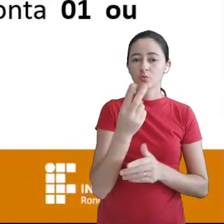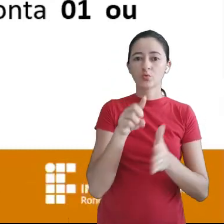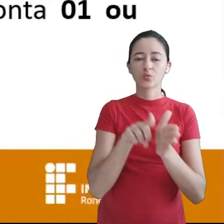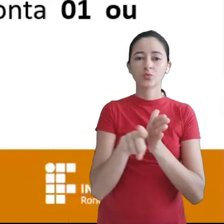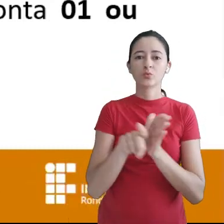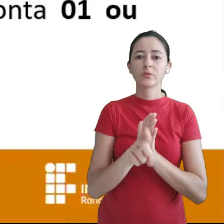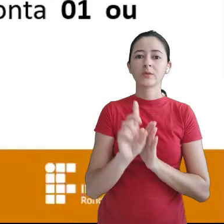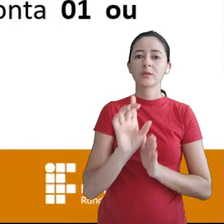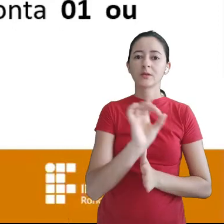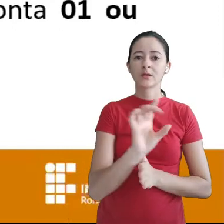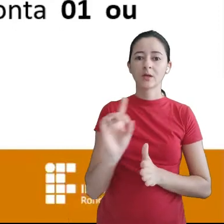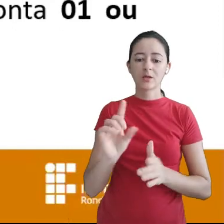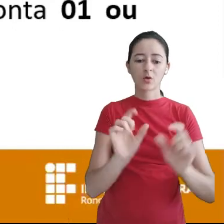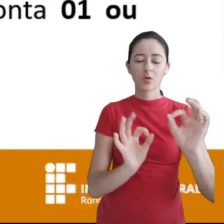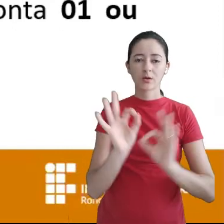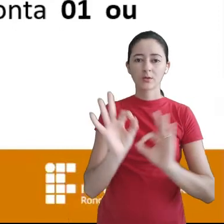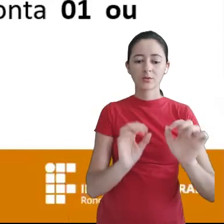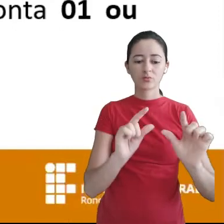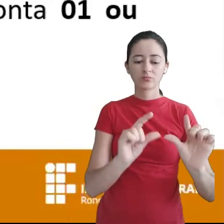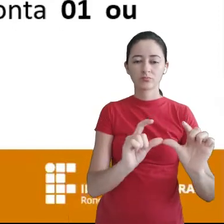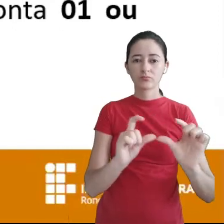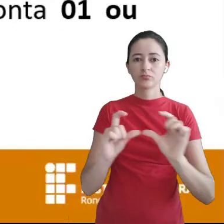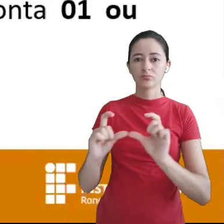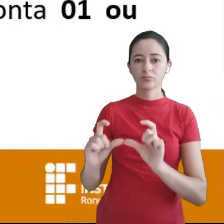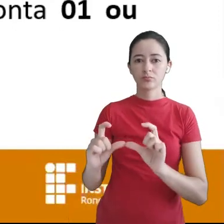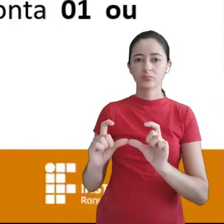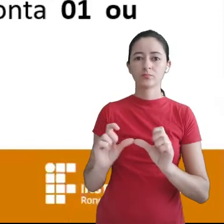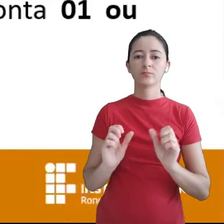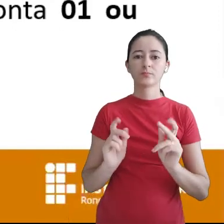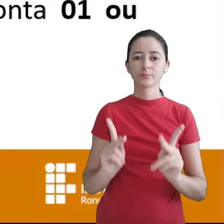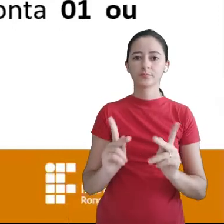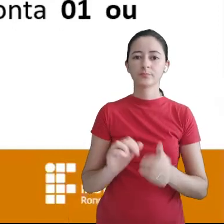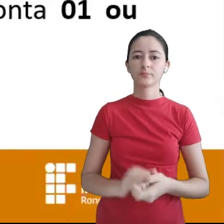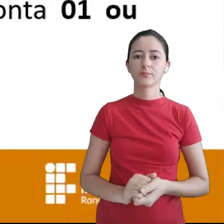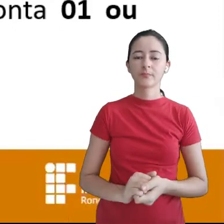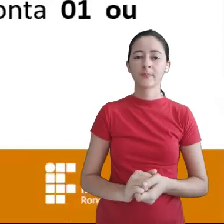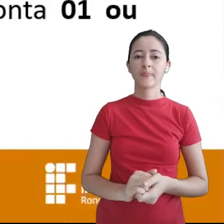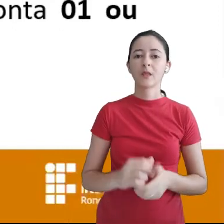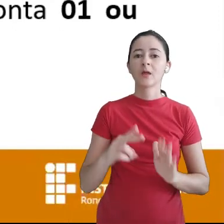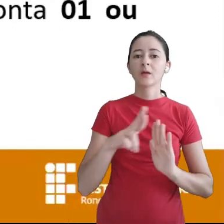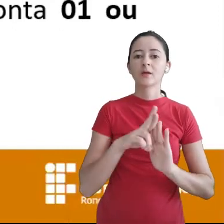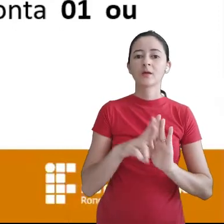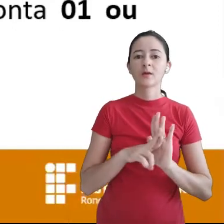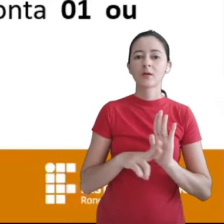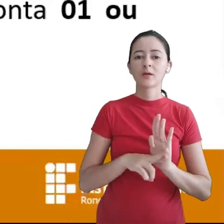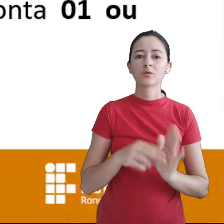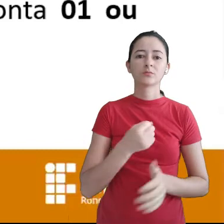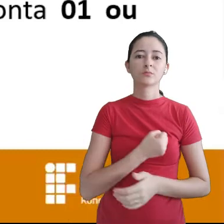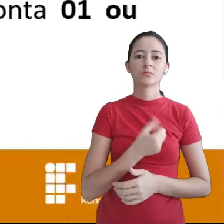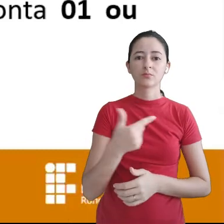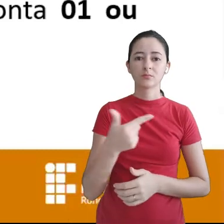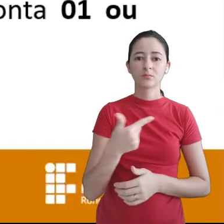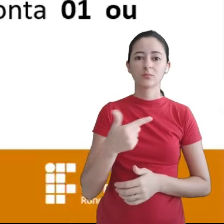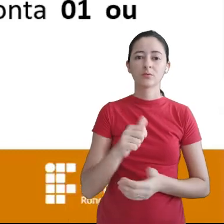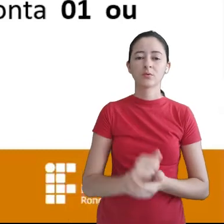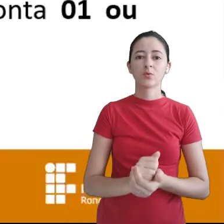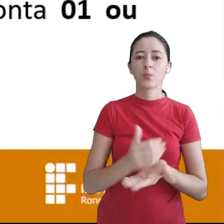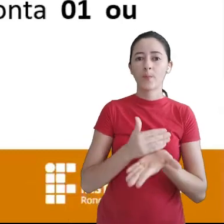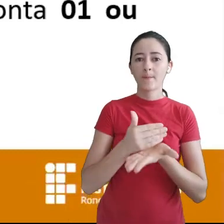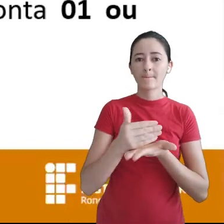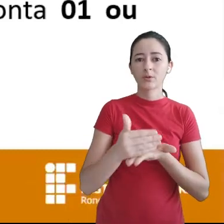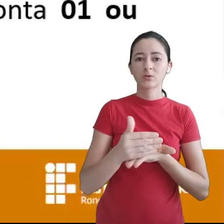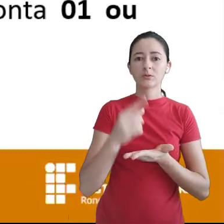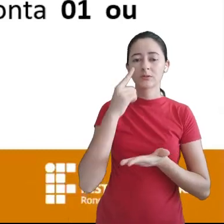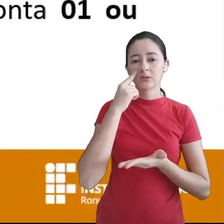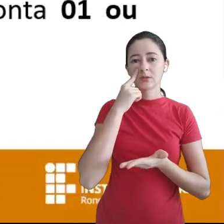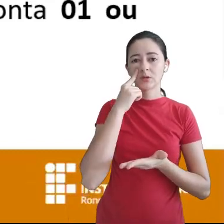Top. Duas perguntas. Cada pergunta vai colocar o sinal de um lado. Show? Beleza. Regra 2.